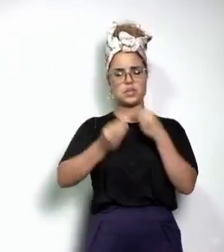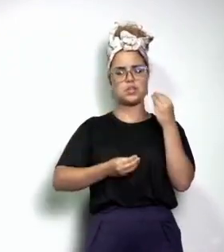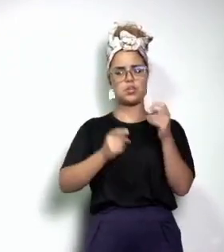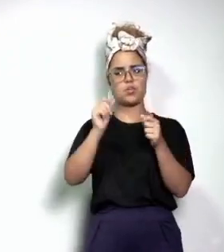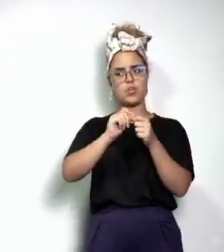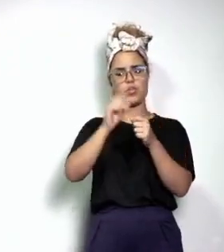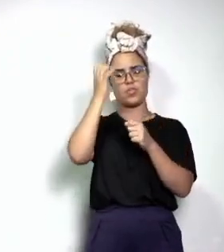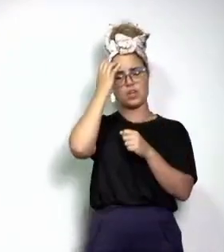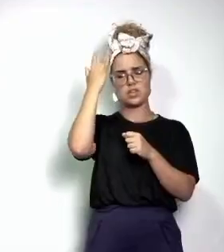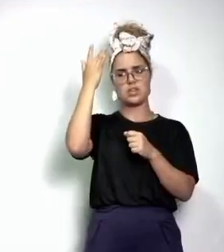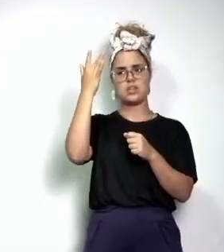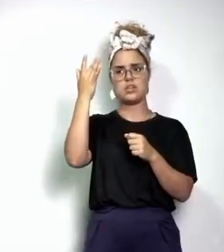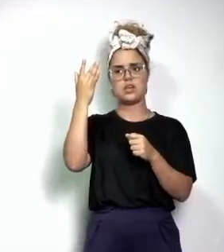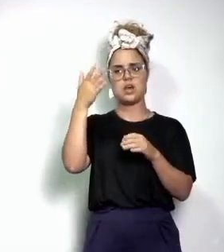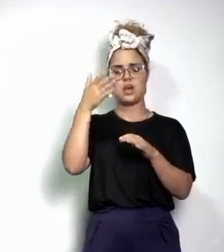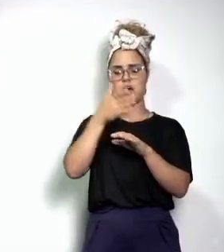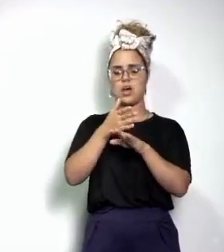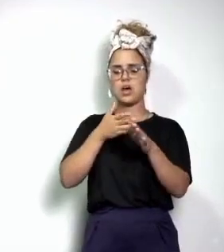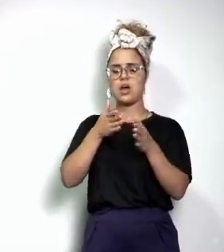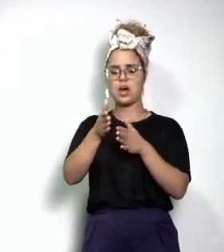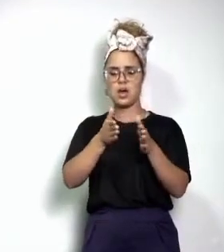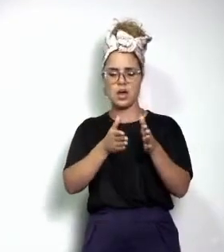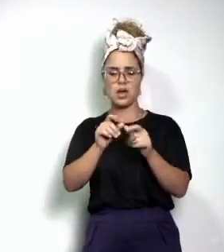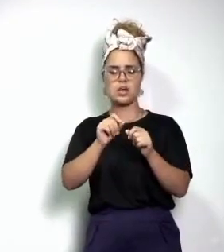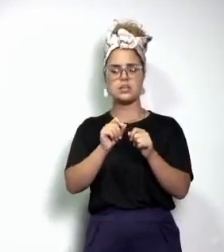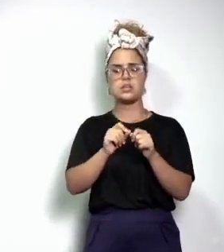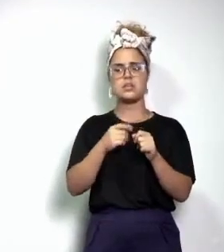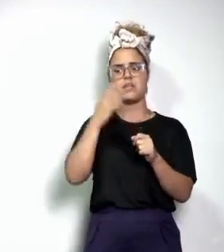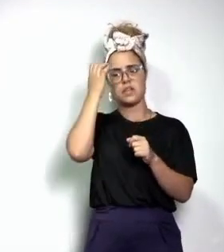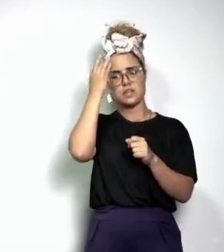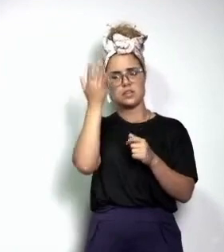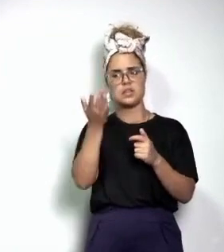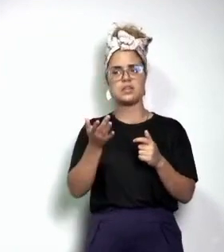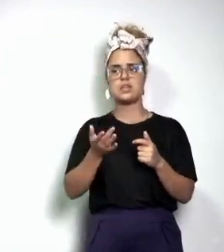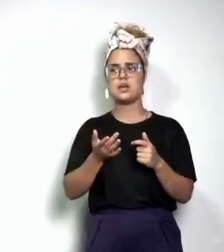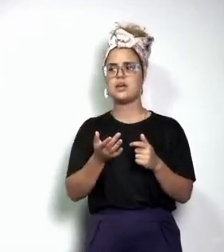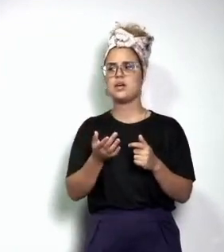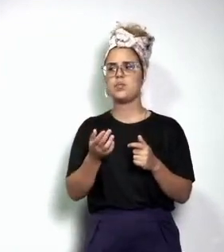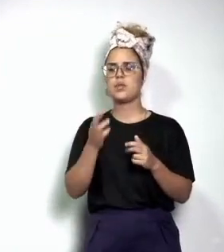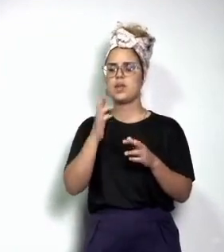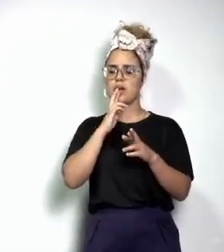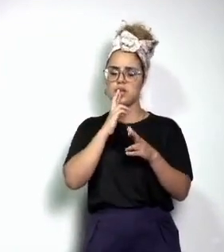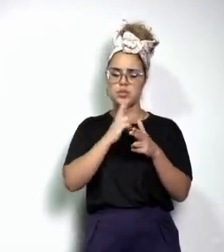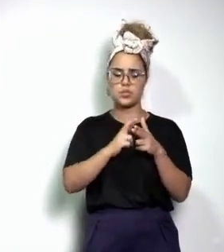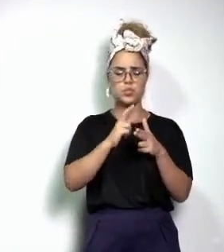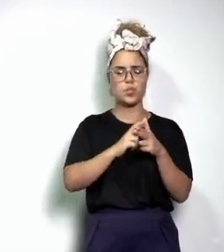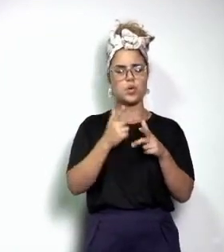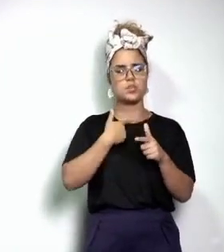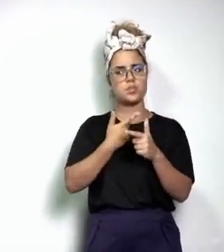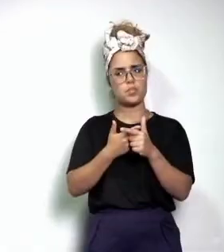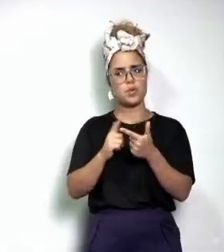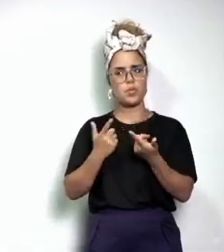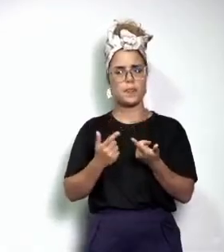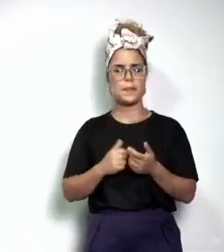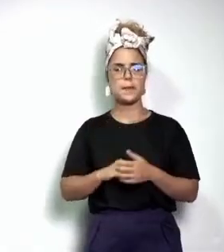consegue facilitar acesso, como a gente consegue facilitar para resolver situações.